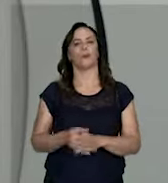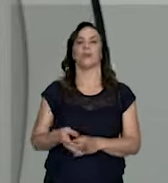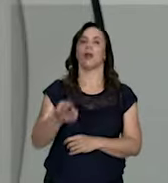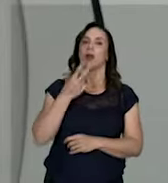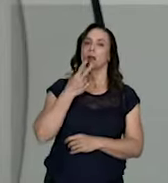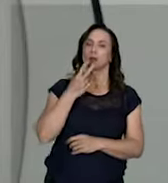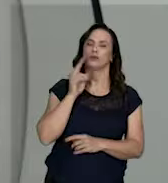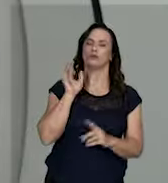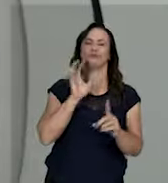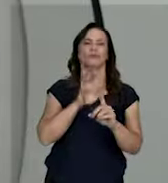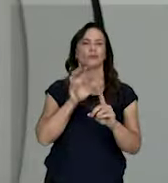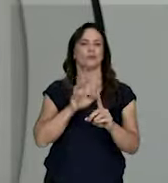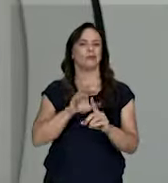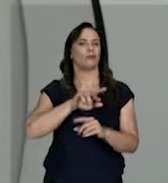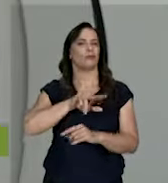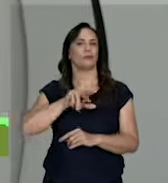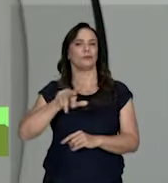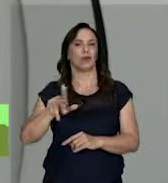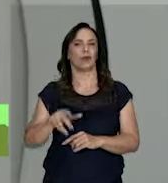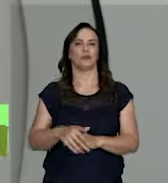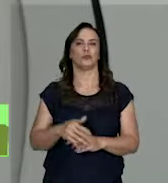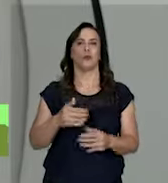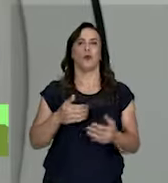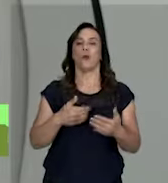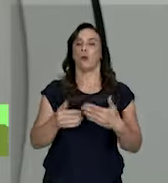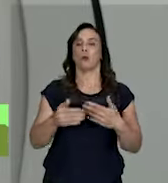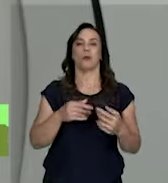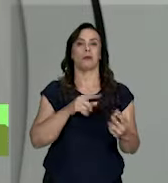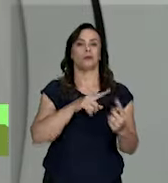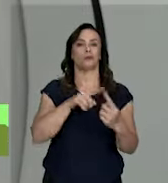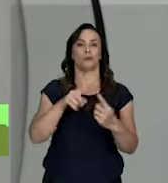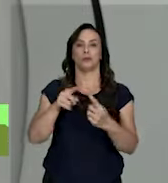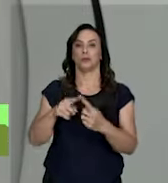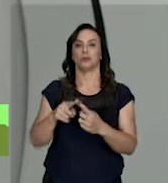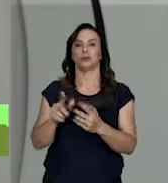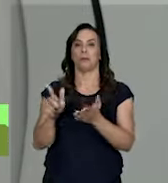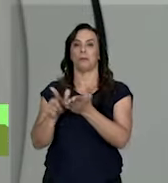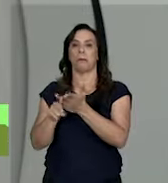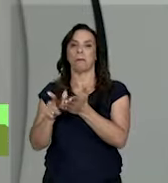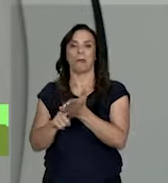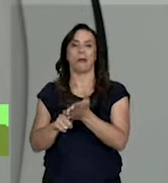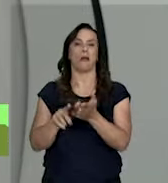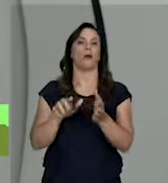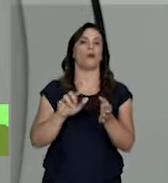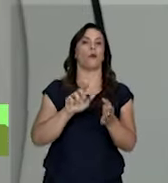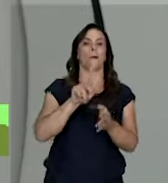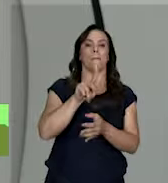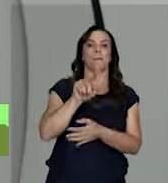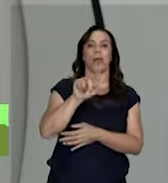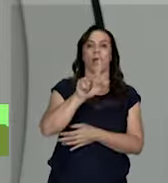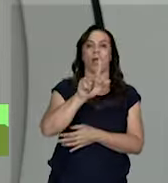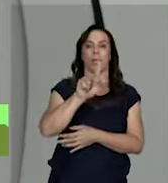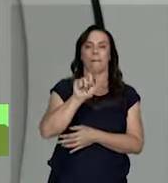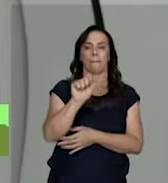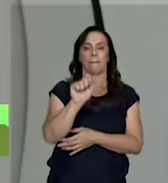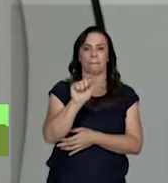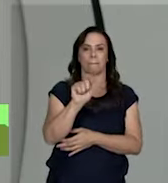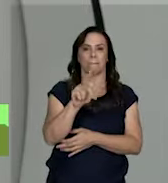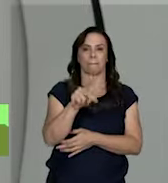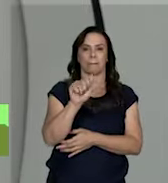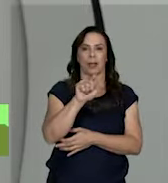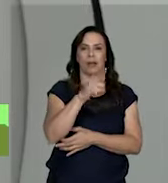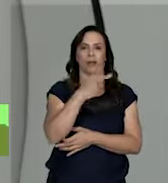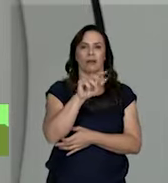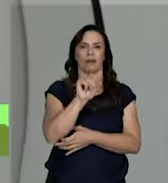né? Tanto o cigarro de papel, quanto o cigarro de palha, quanto o cigarro eletrônico, né? E não daria tempo de falar todas